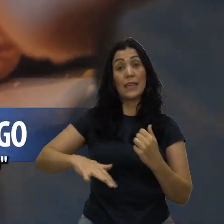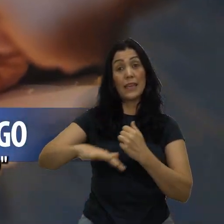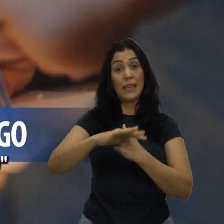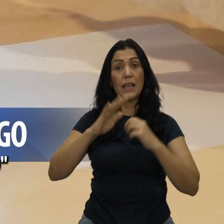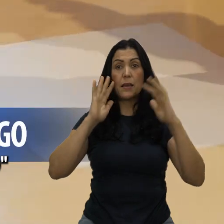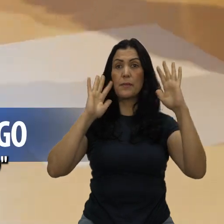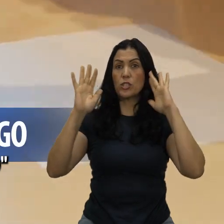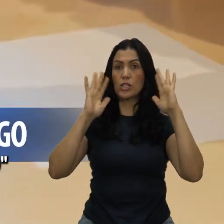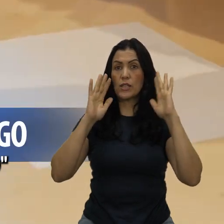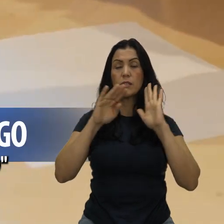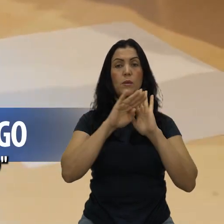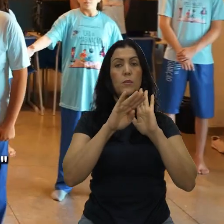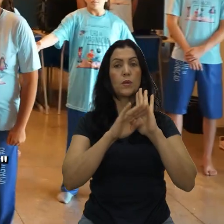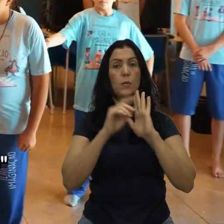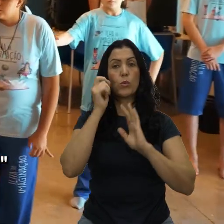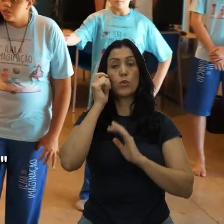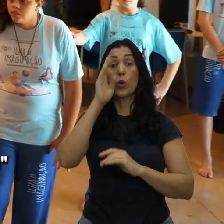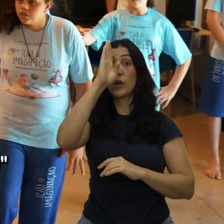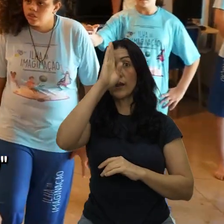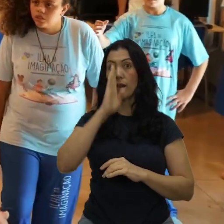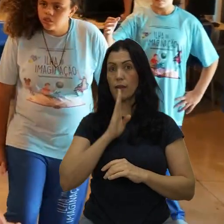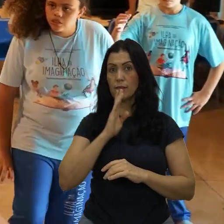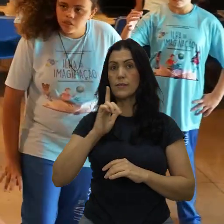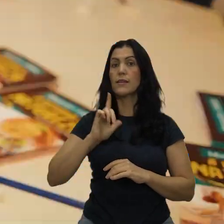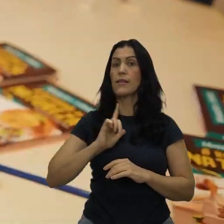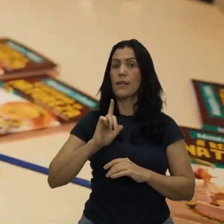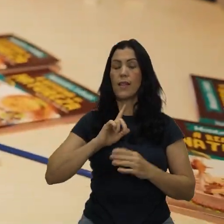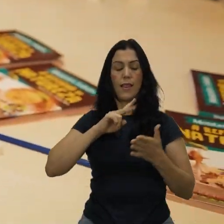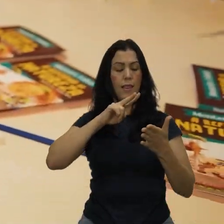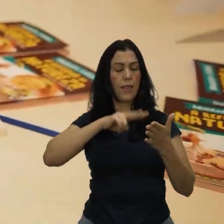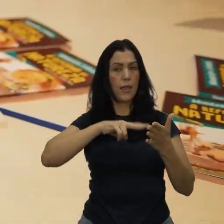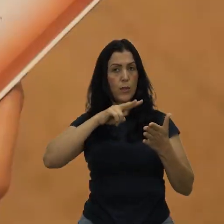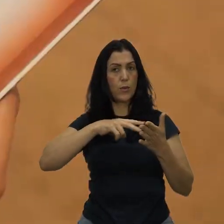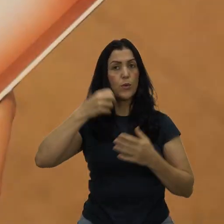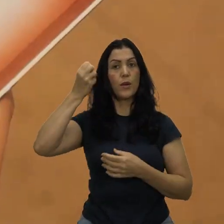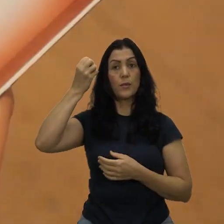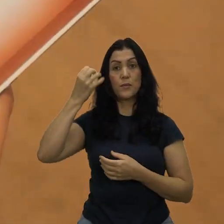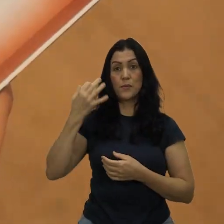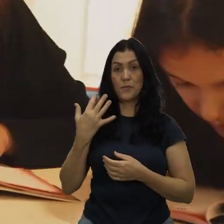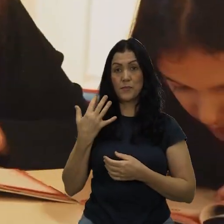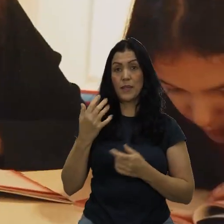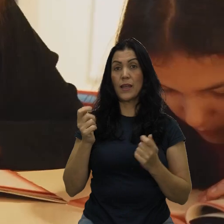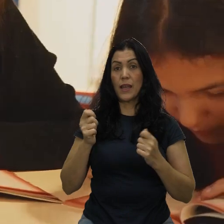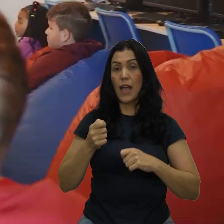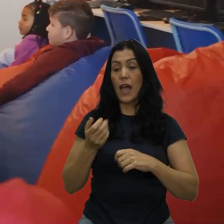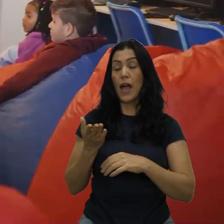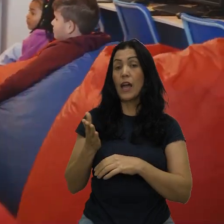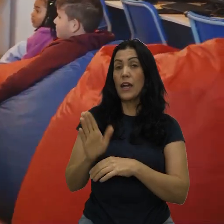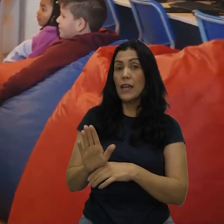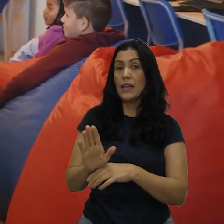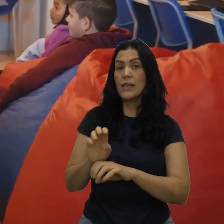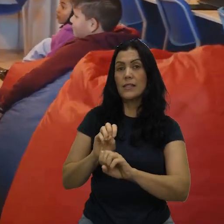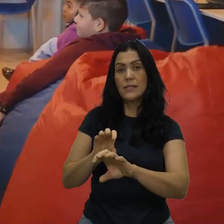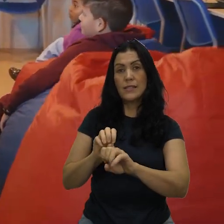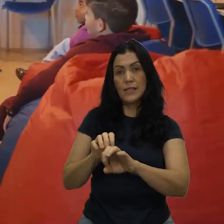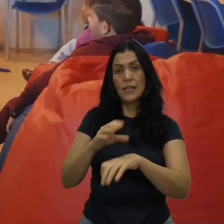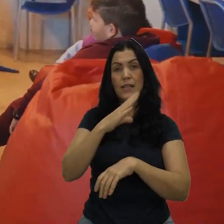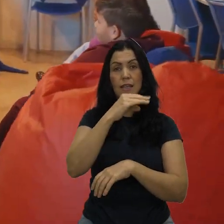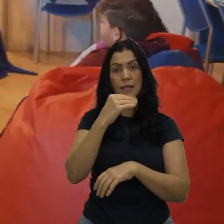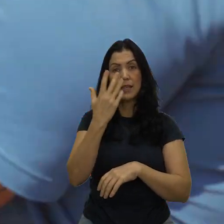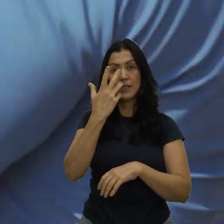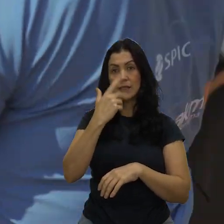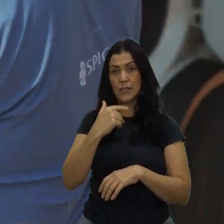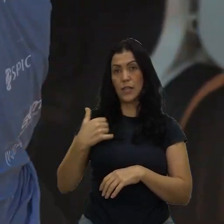O Ilha da Imaginação é um programa cultural gratuito de leitura e audiovisual que capacita crianças